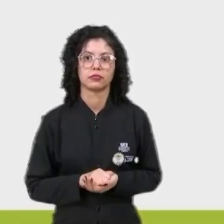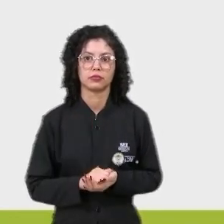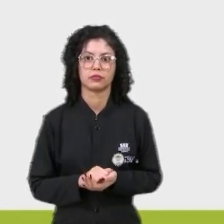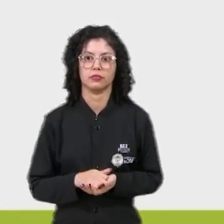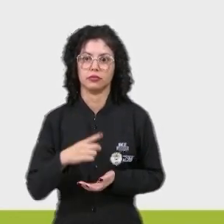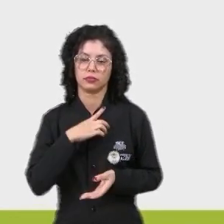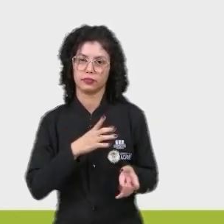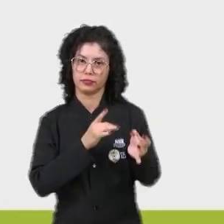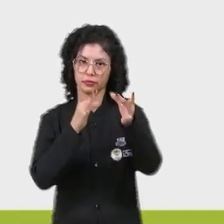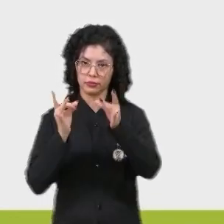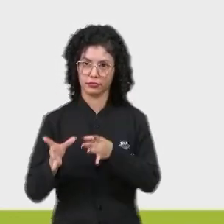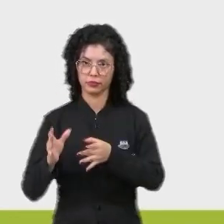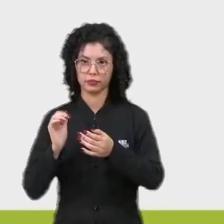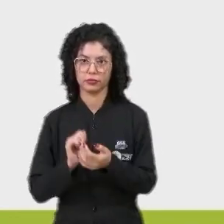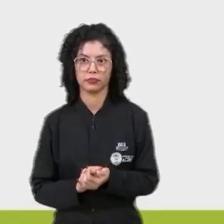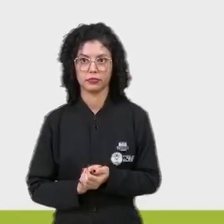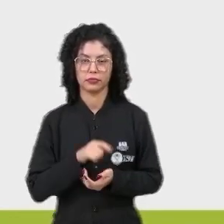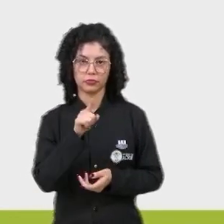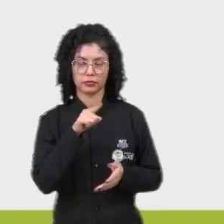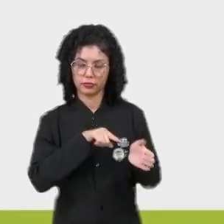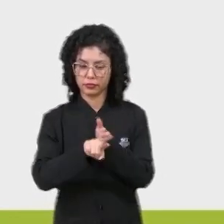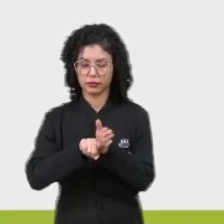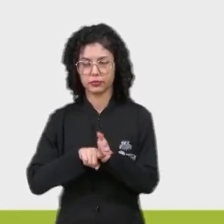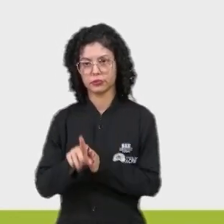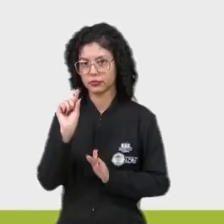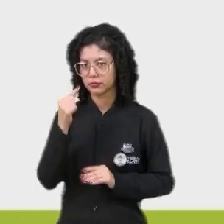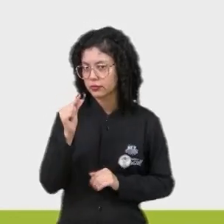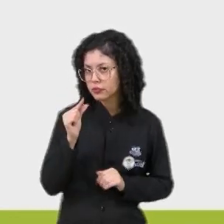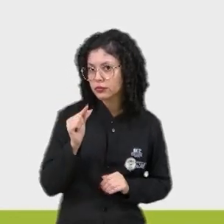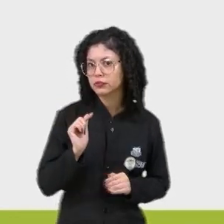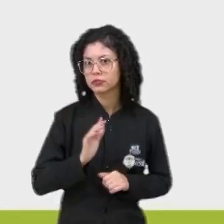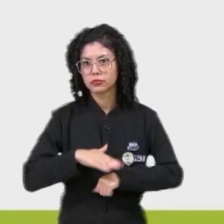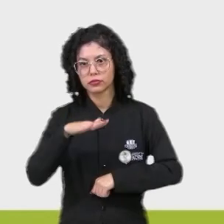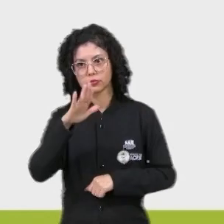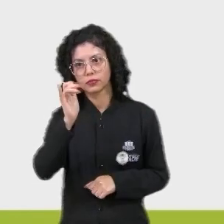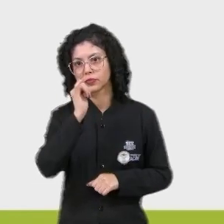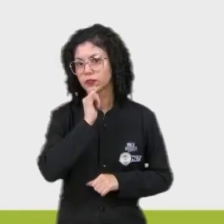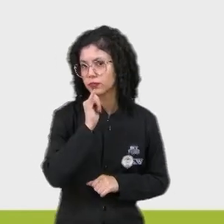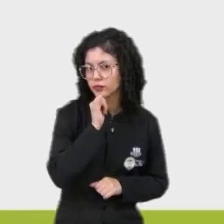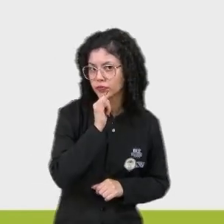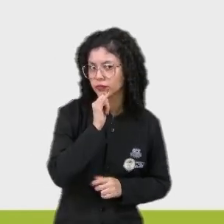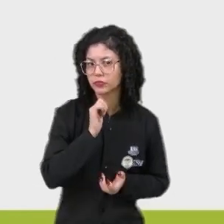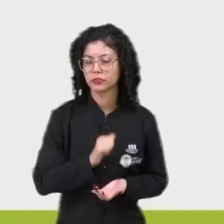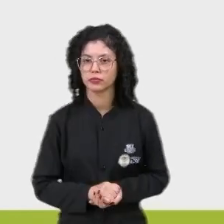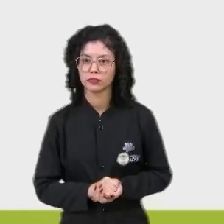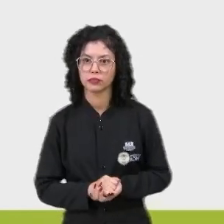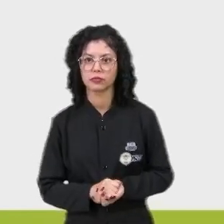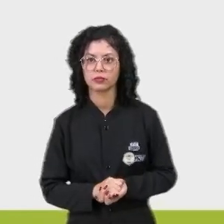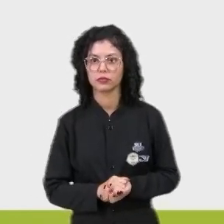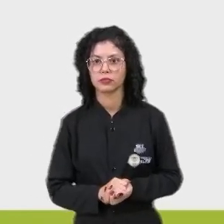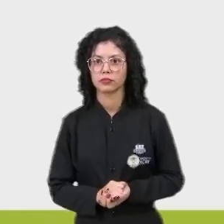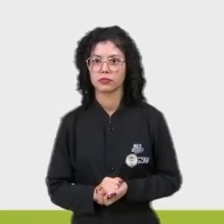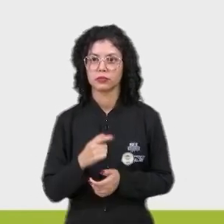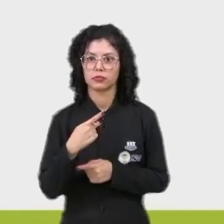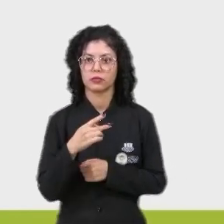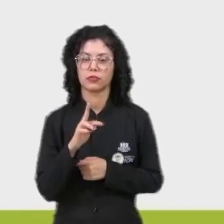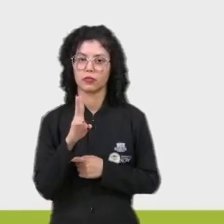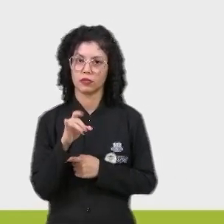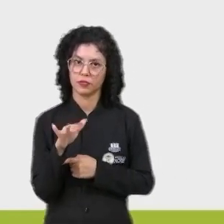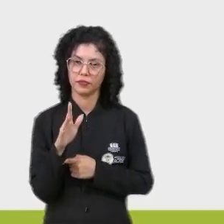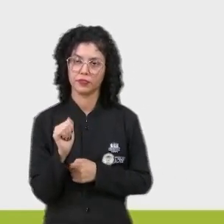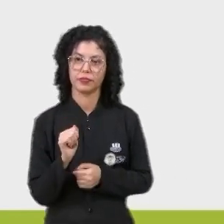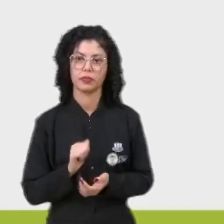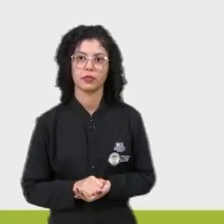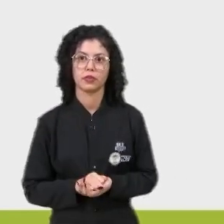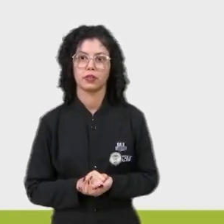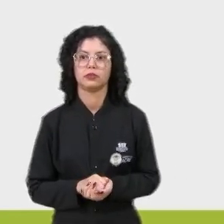dá uma dica para você pesquisar um pouco mais, alguns exemplos de paronímias ou